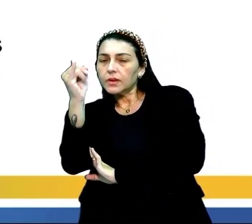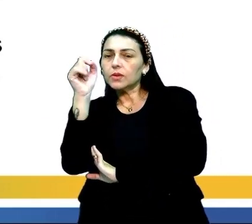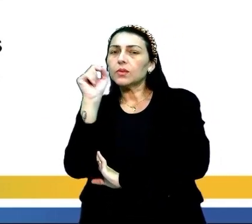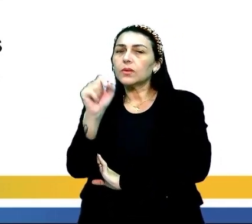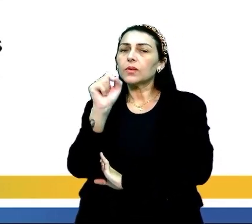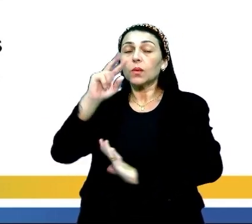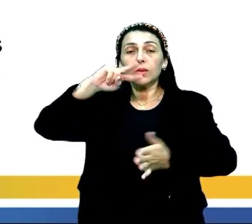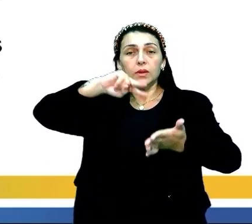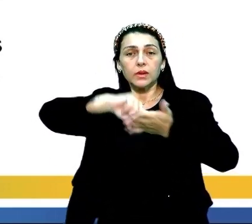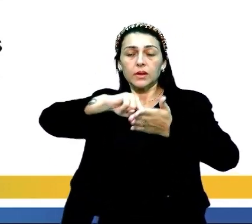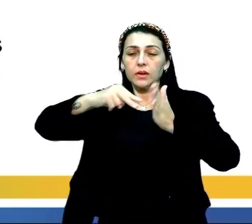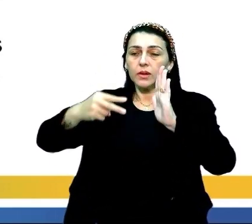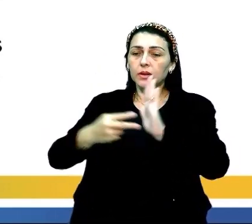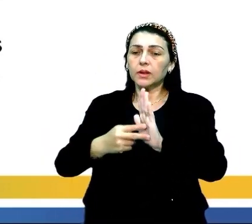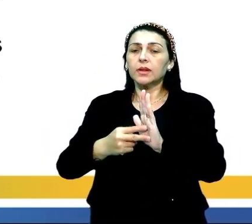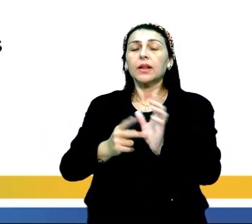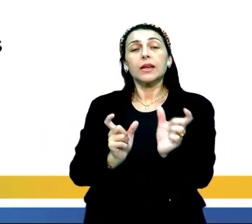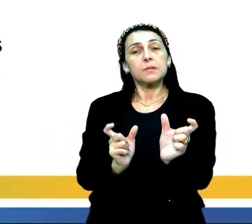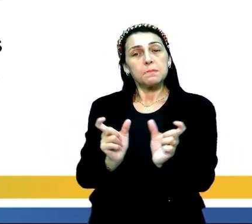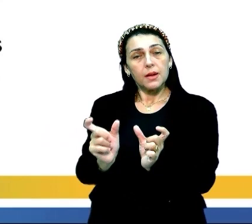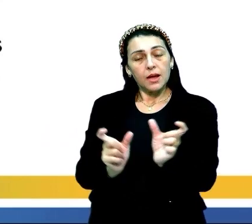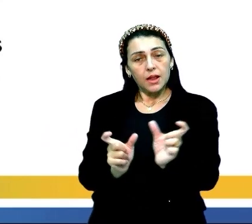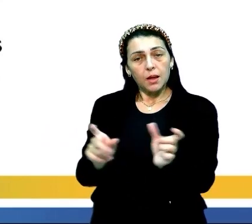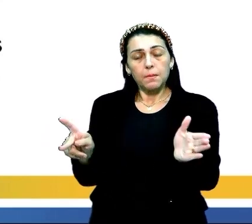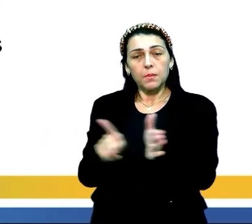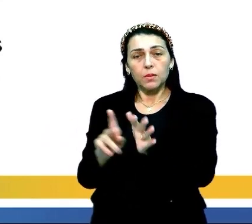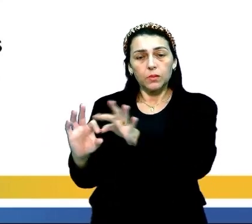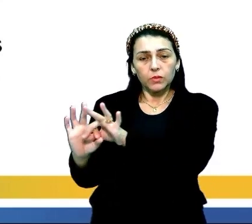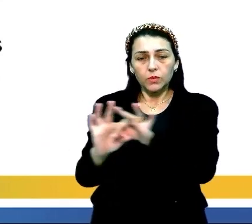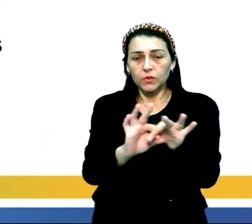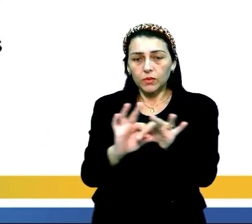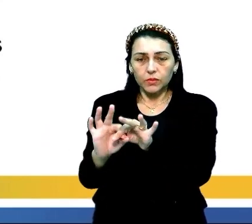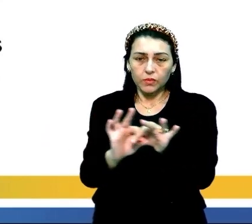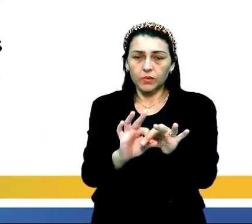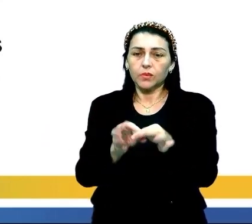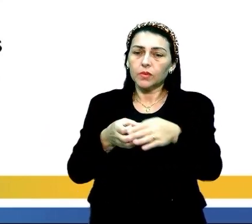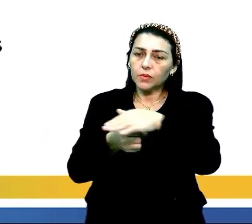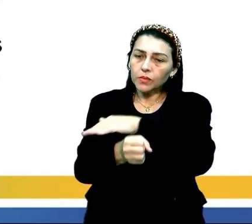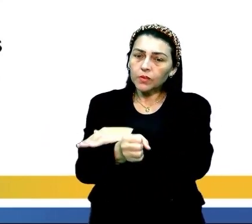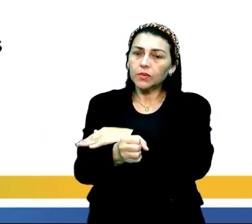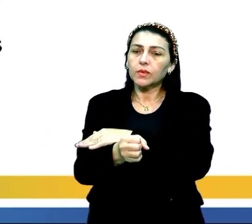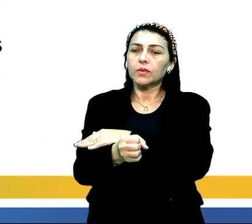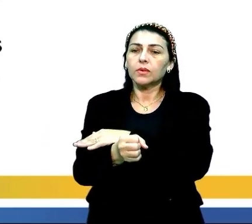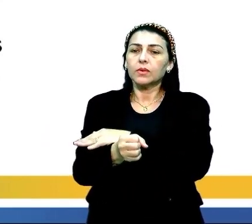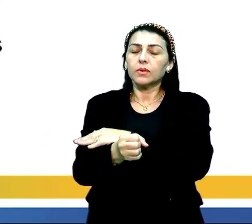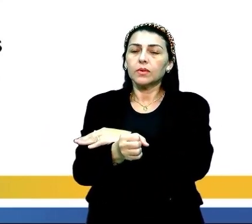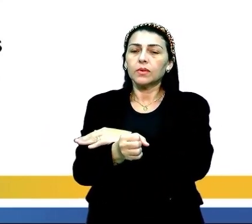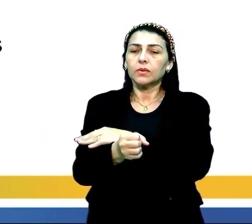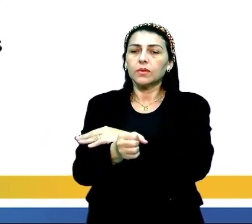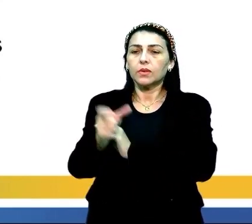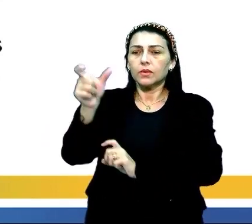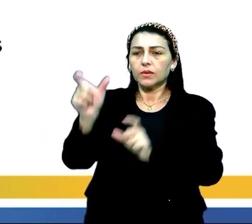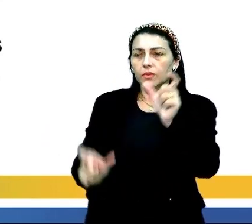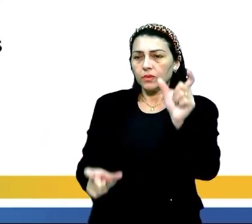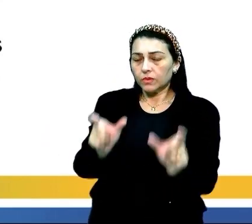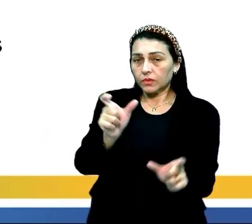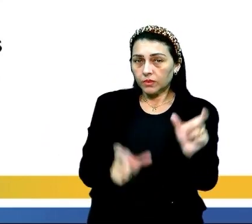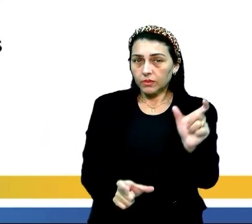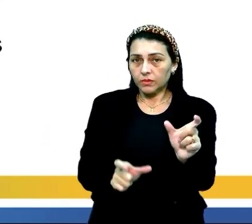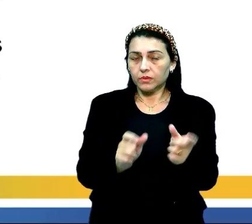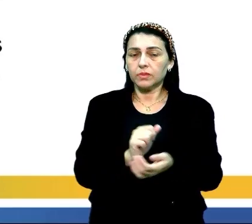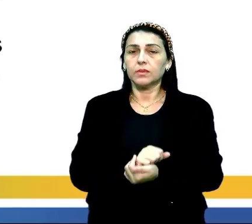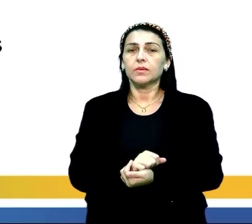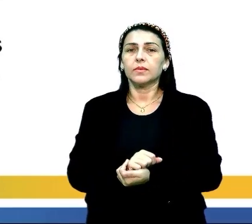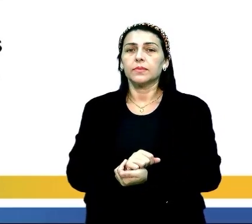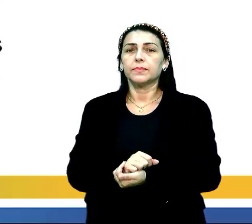o significado das palavras procede de um contexto em que estão inseridos seus usuários.